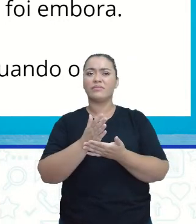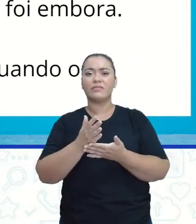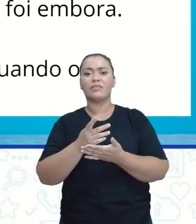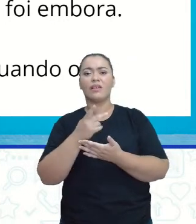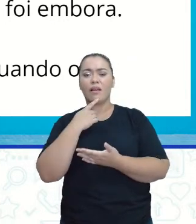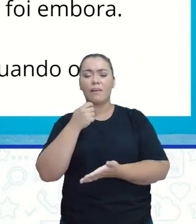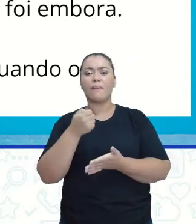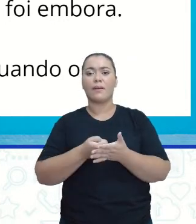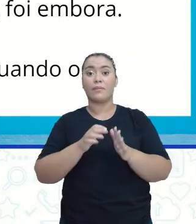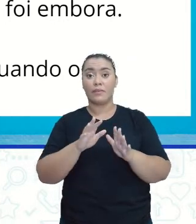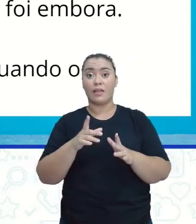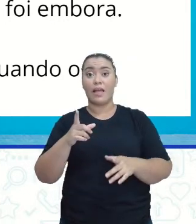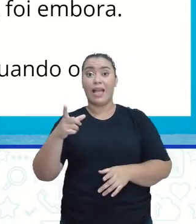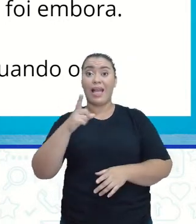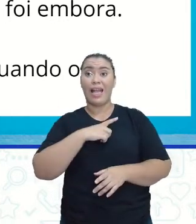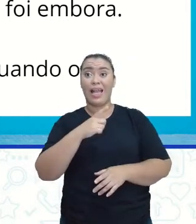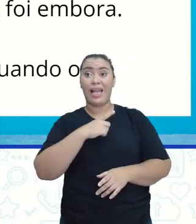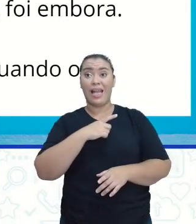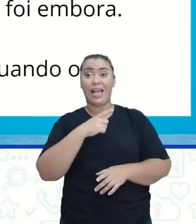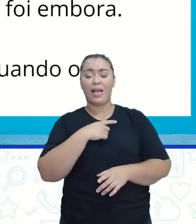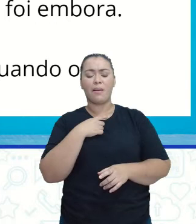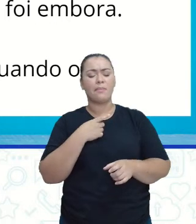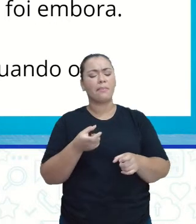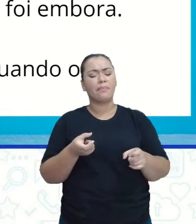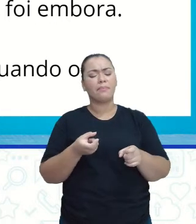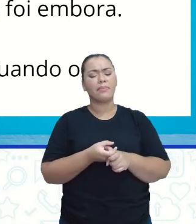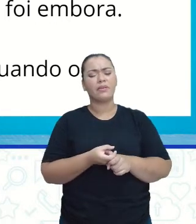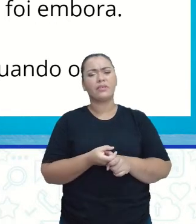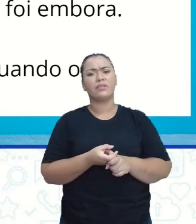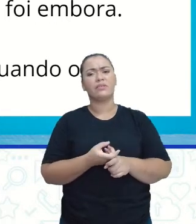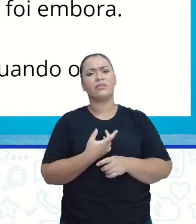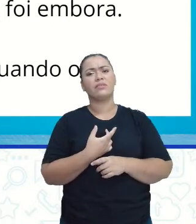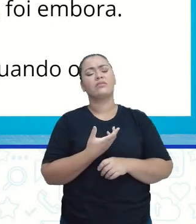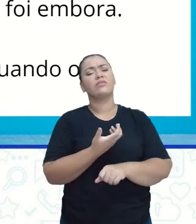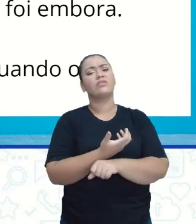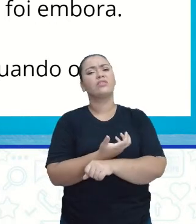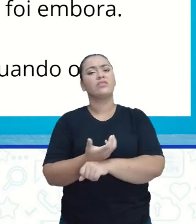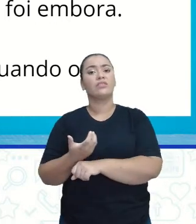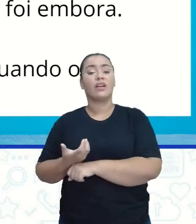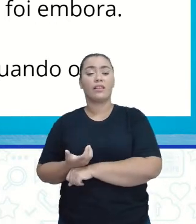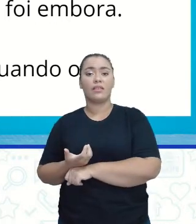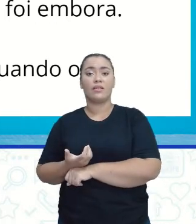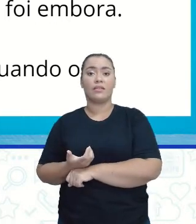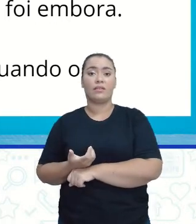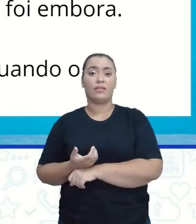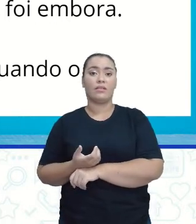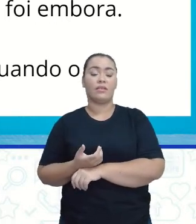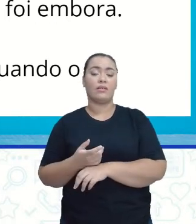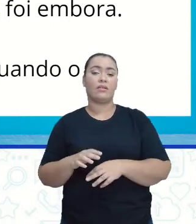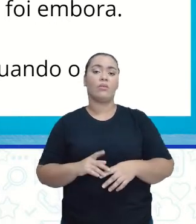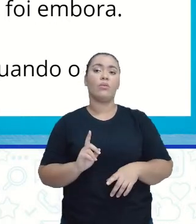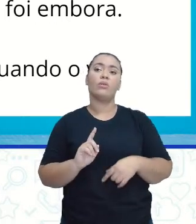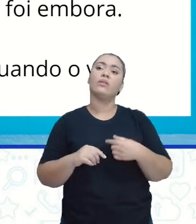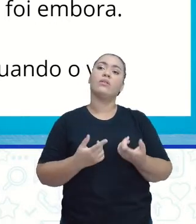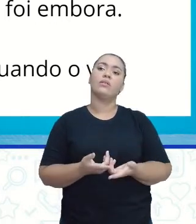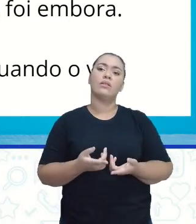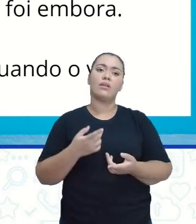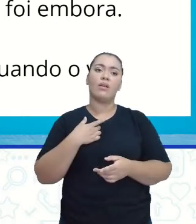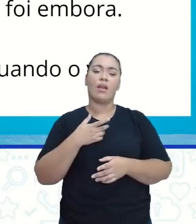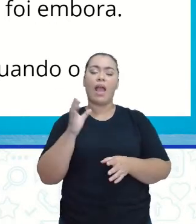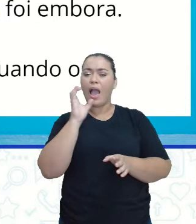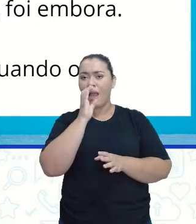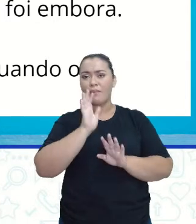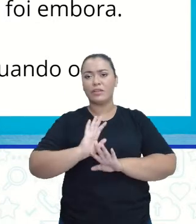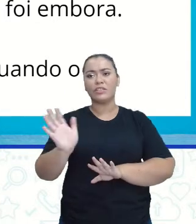enfática. Quando eu digo tem um pequeno jardim, parece ser mais enfático do que um jardim pequeno. Ou após uma rápida